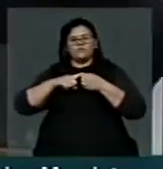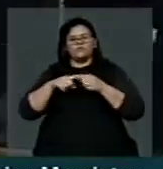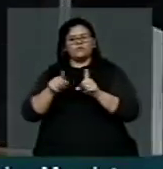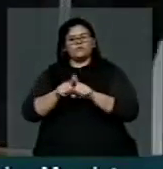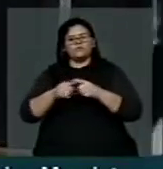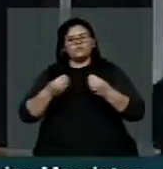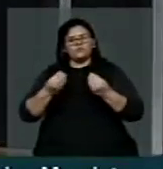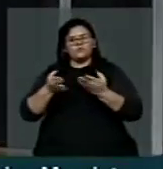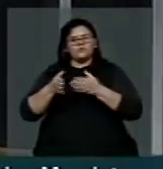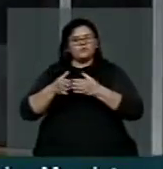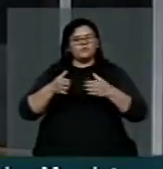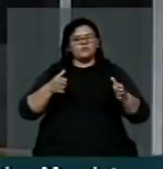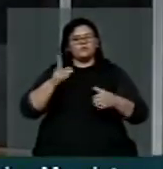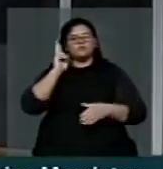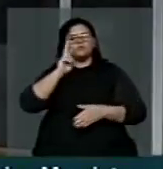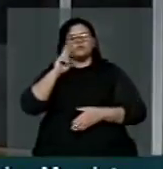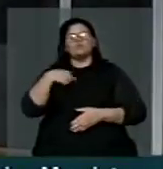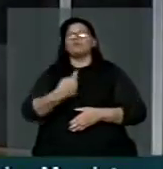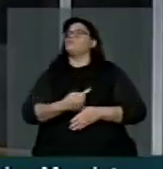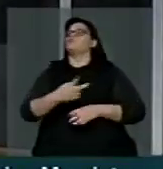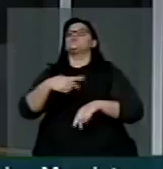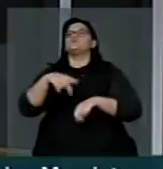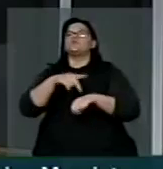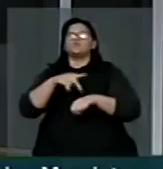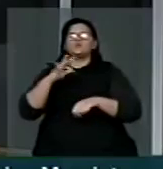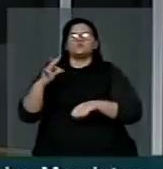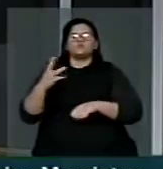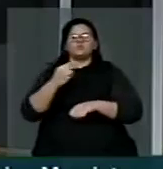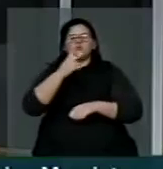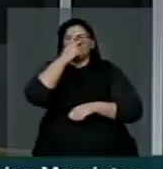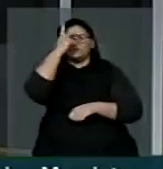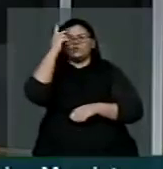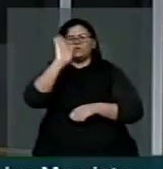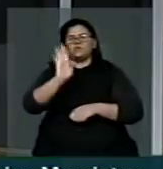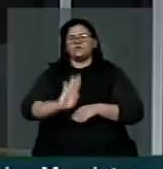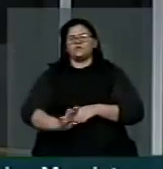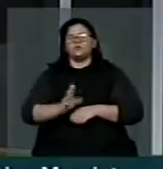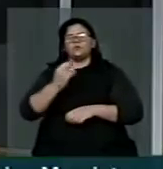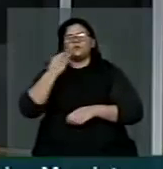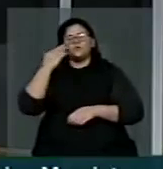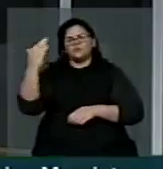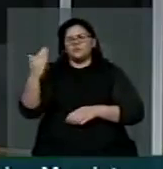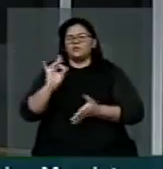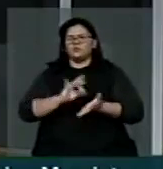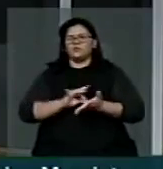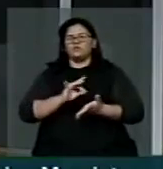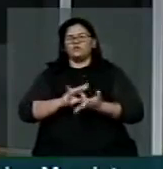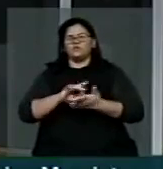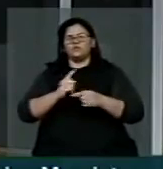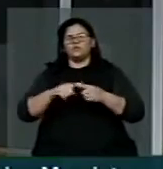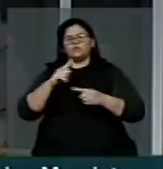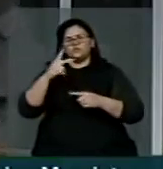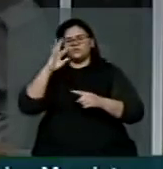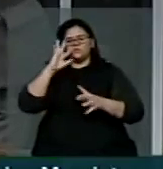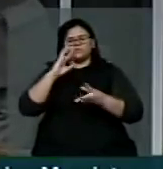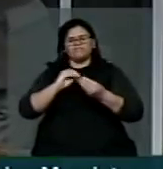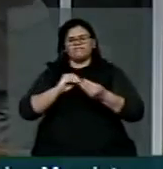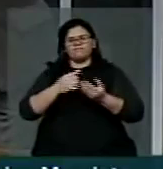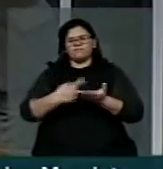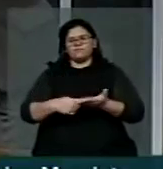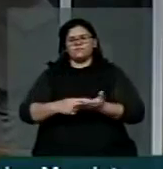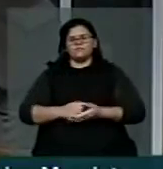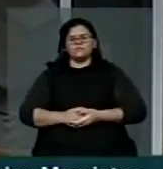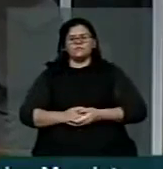da história do nosso país a todos os brasileiros e brasileiras. Muito obrigada pela sua compreensão e pelo seu